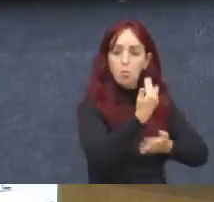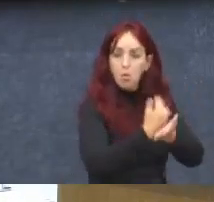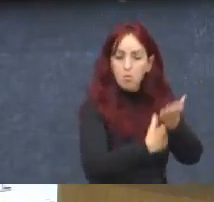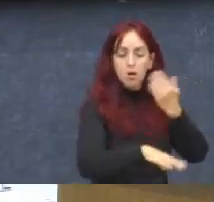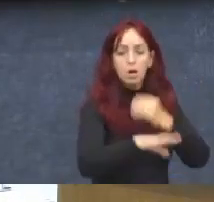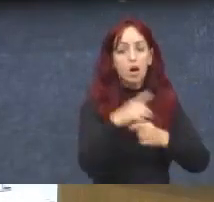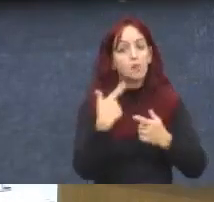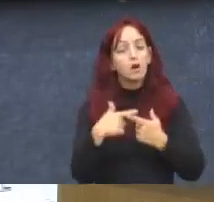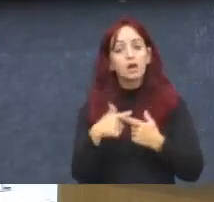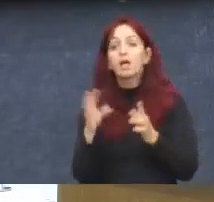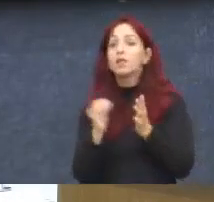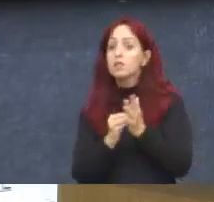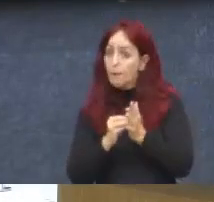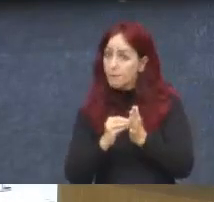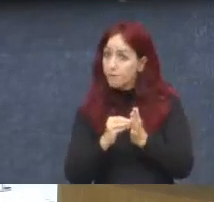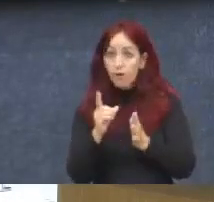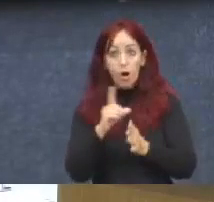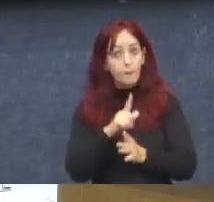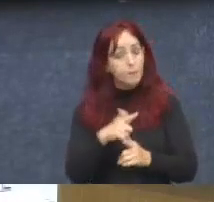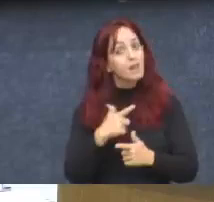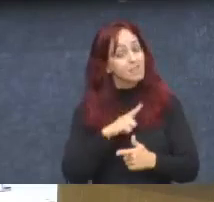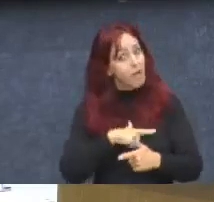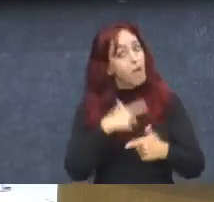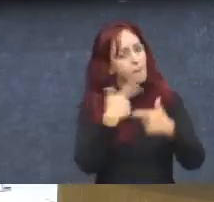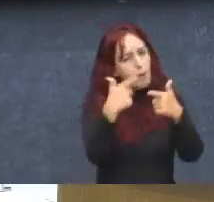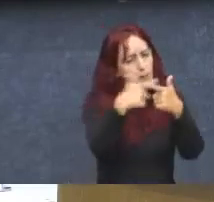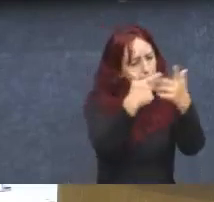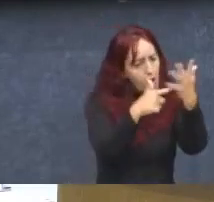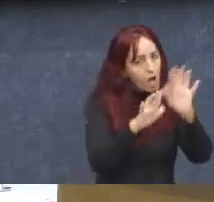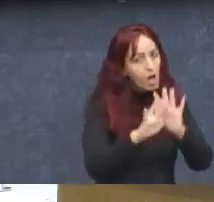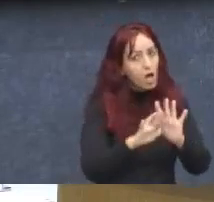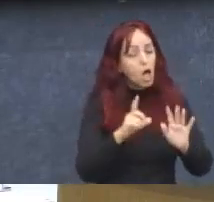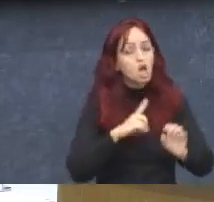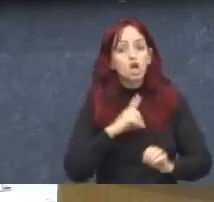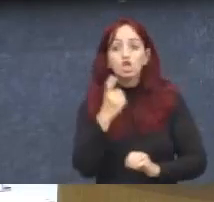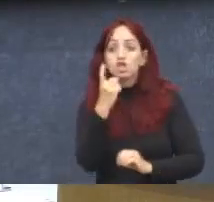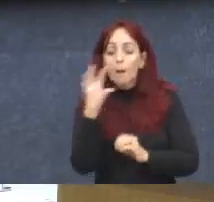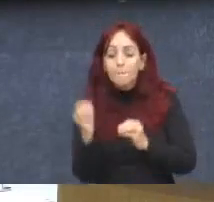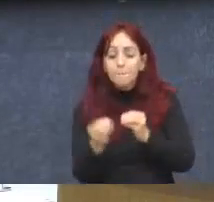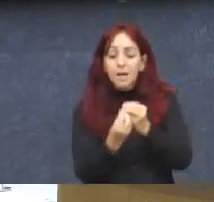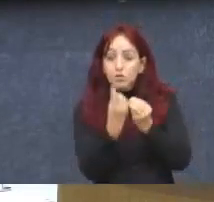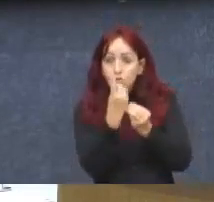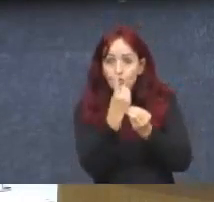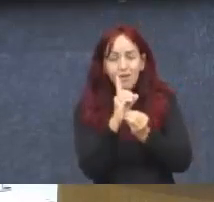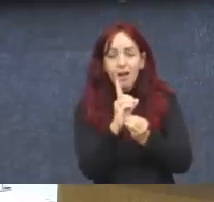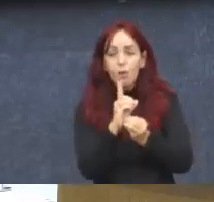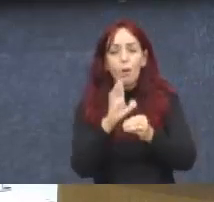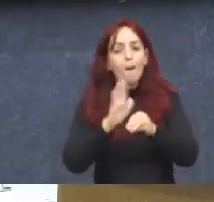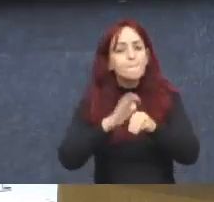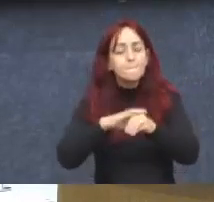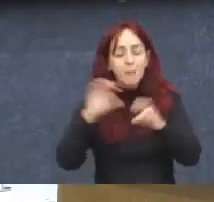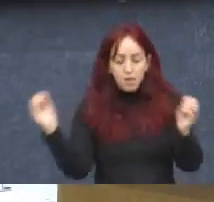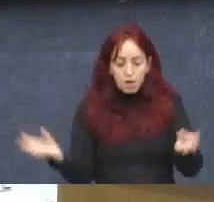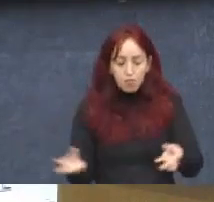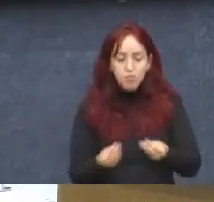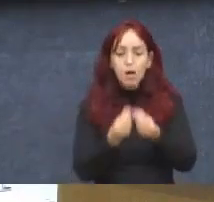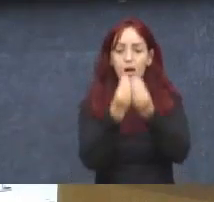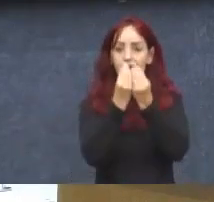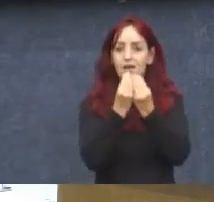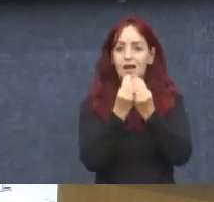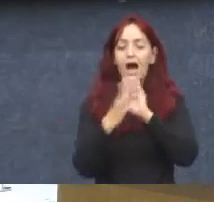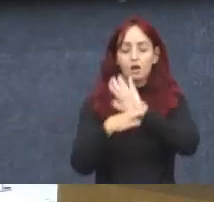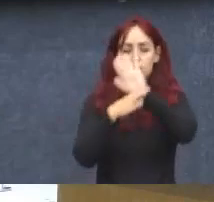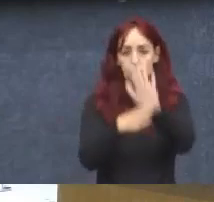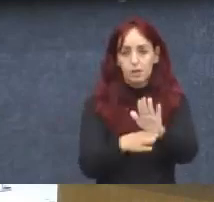eu repito, precisamos de, ao invés de ser mais um, atuar para ser parte das soluções. Vamos em